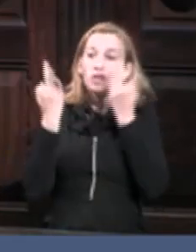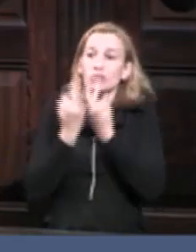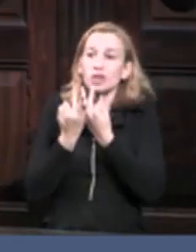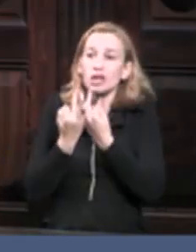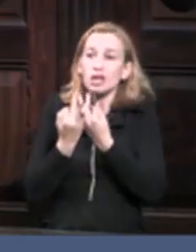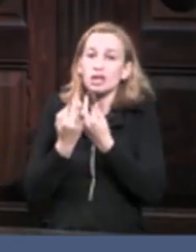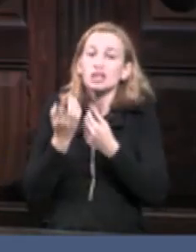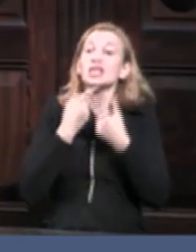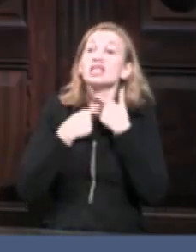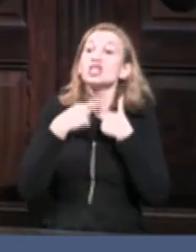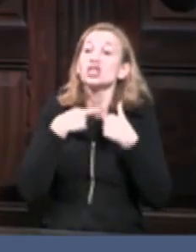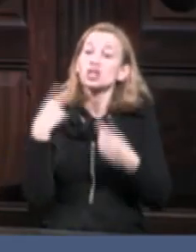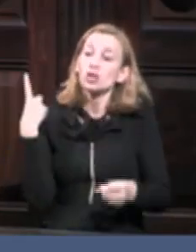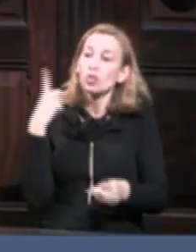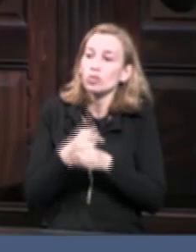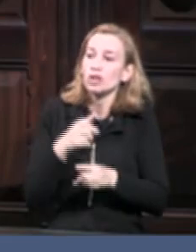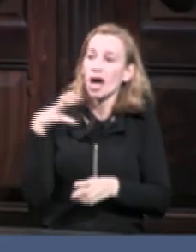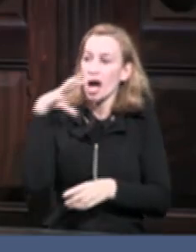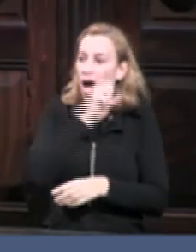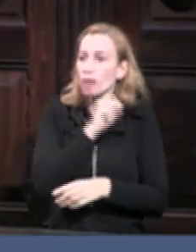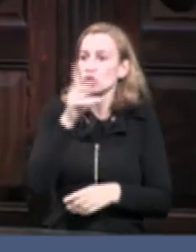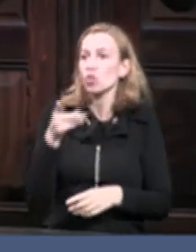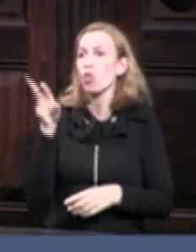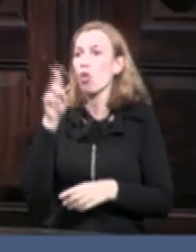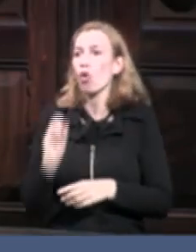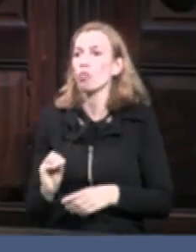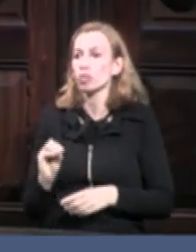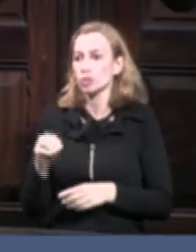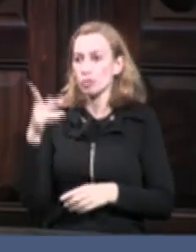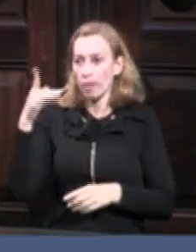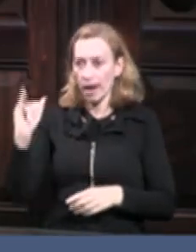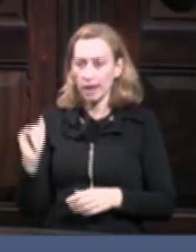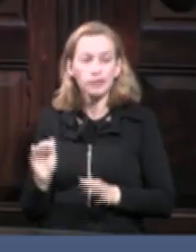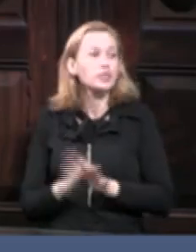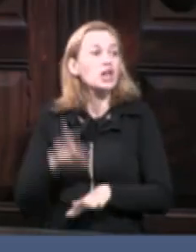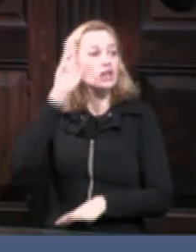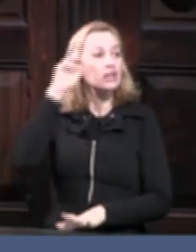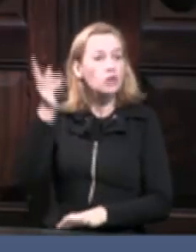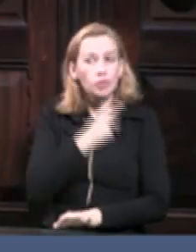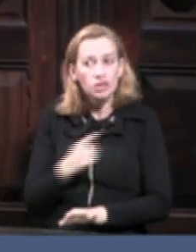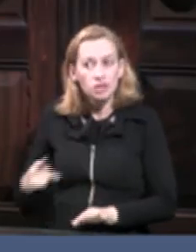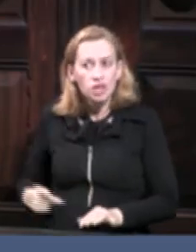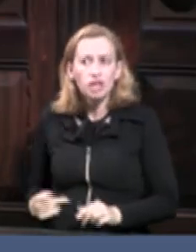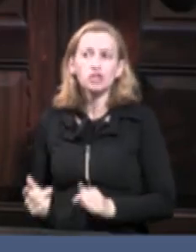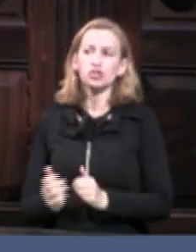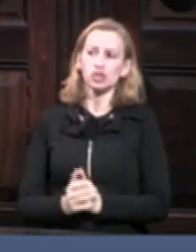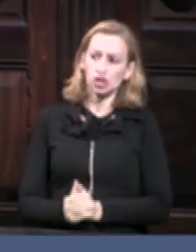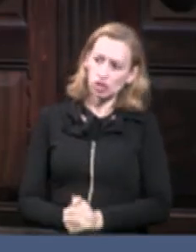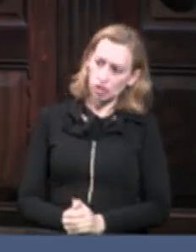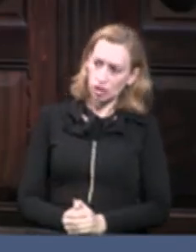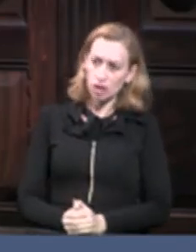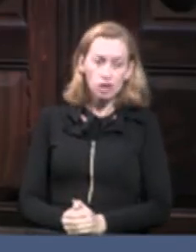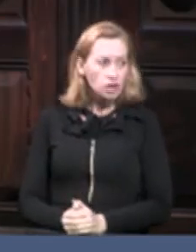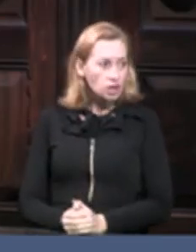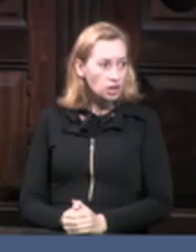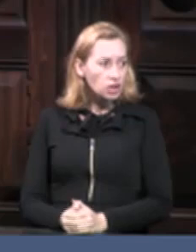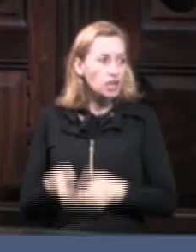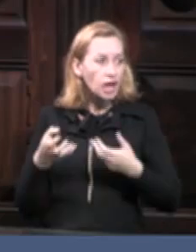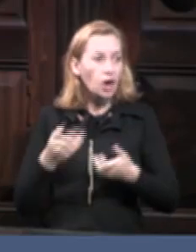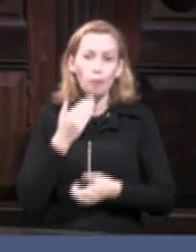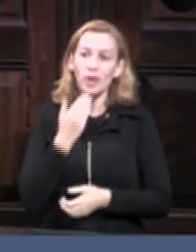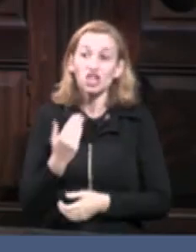parceiro, companheiro Pedro Fernandes, que acabe logo essa angústia. Senhor presidente, eu quero pedir muito a